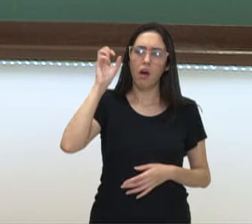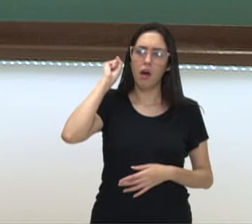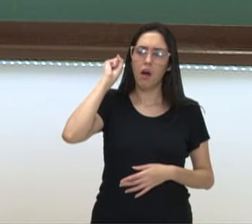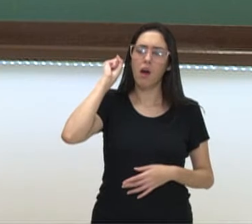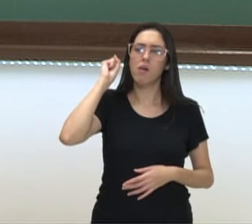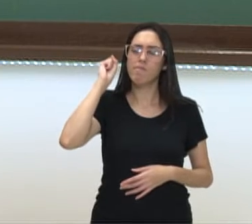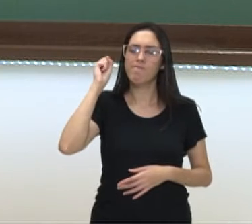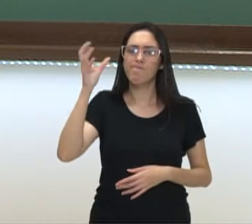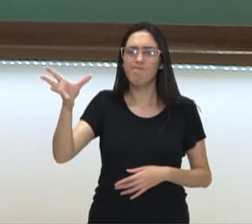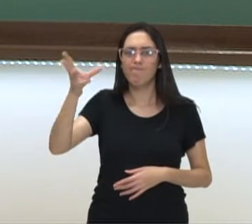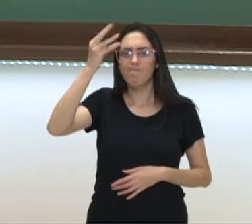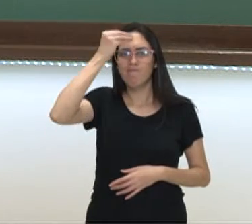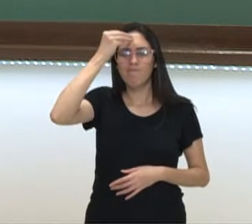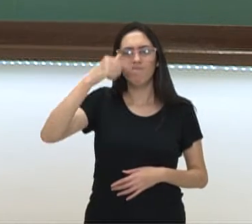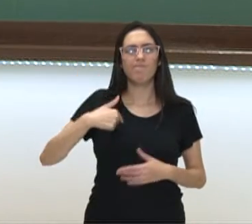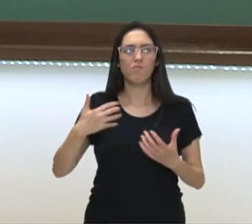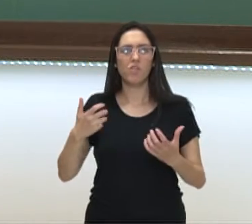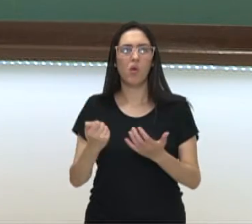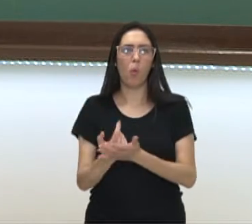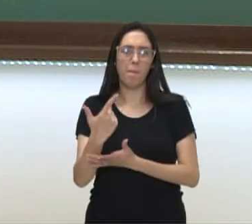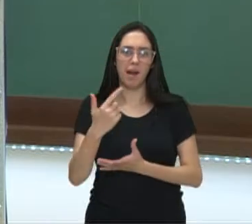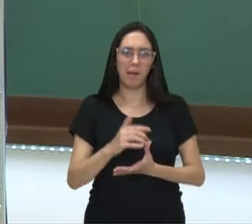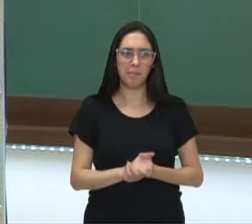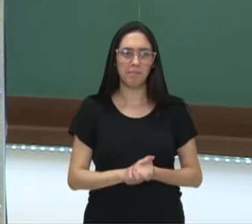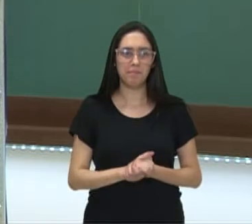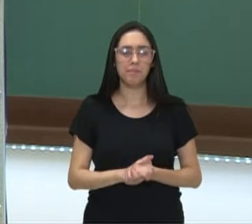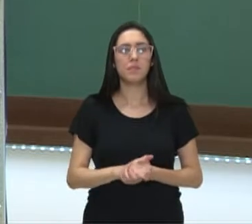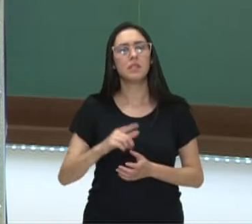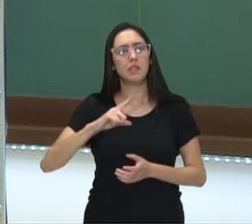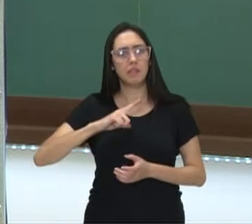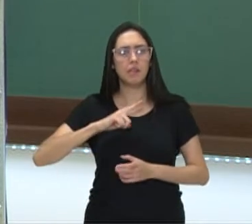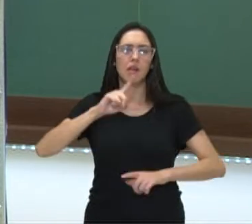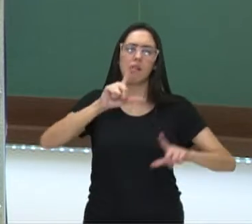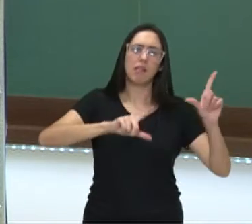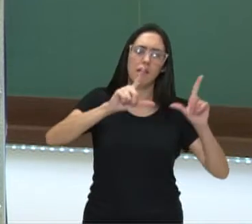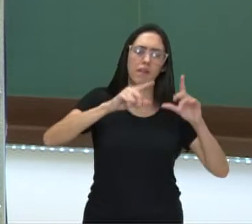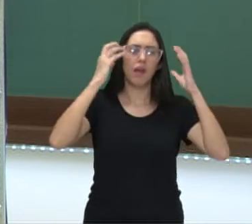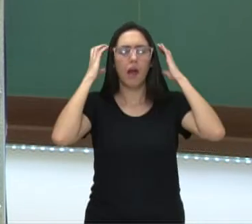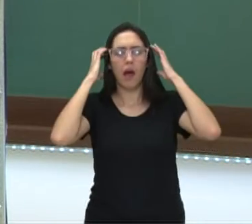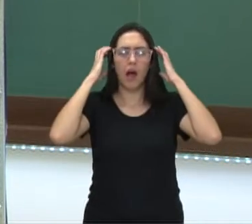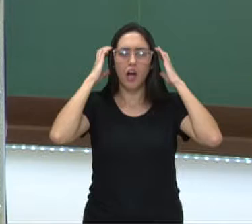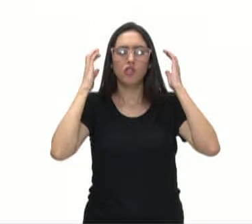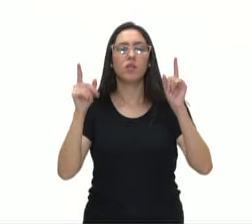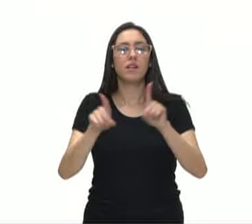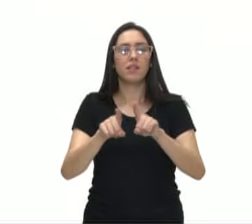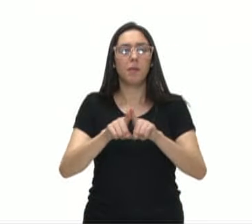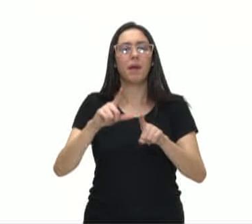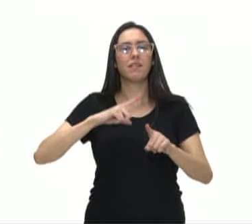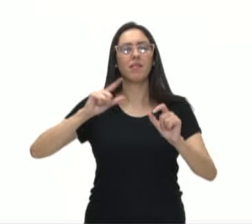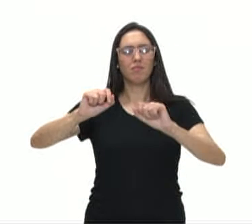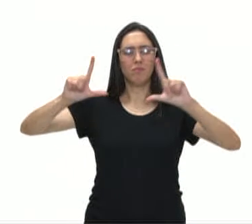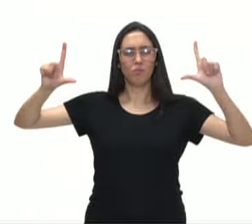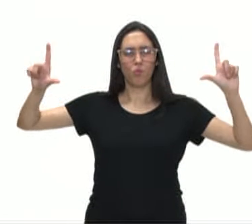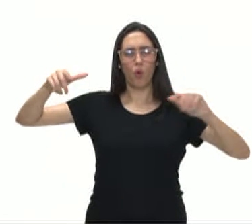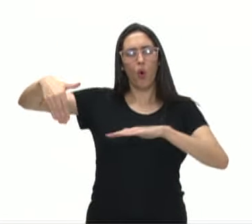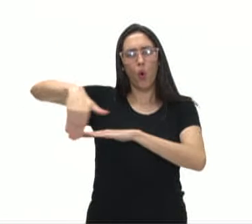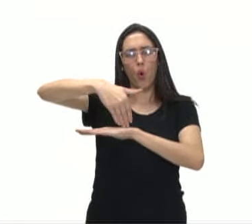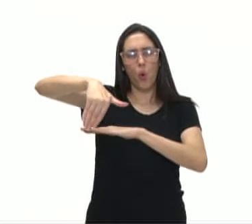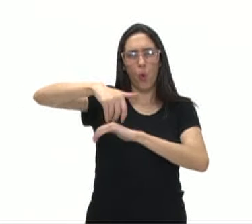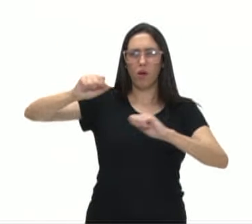memorize aquele anúncio publicitário. Além do rádio, da televisão, nós temos também os outdoors, as